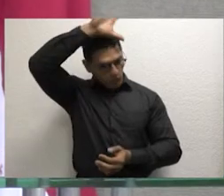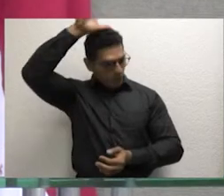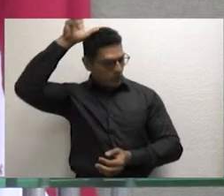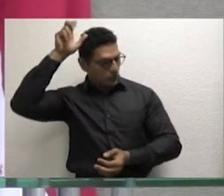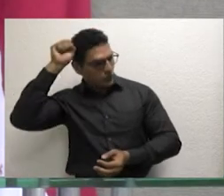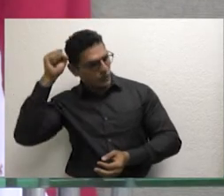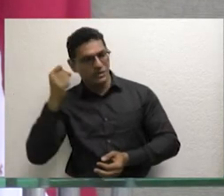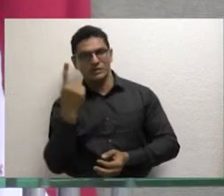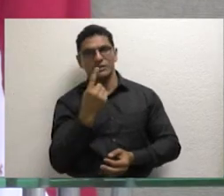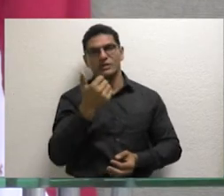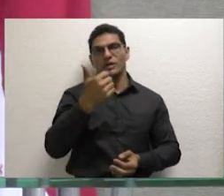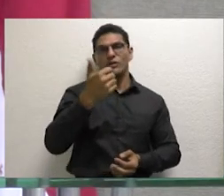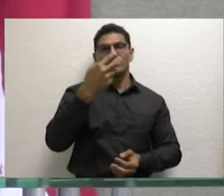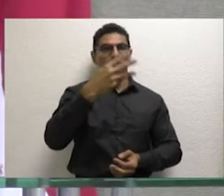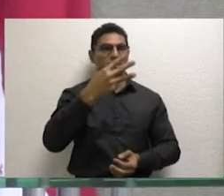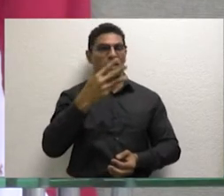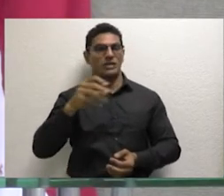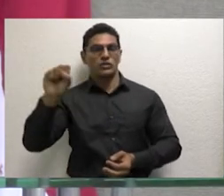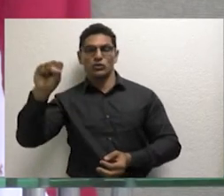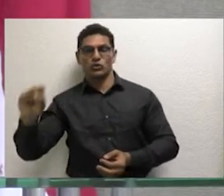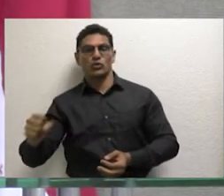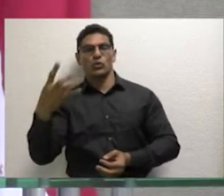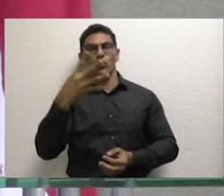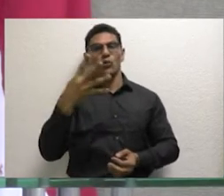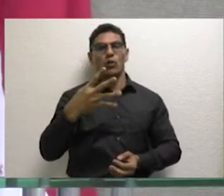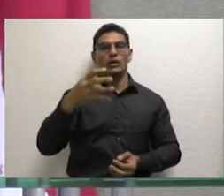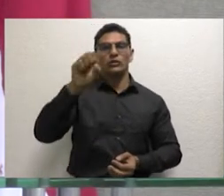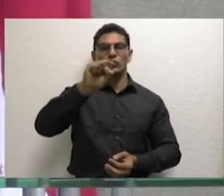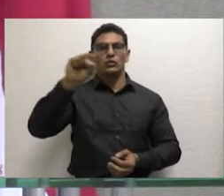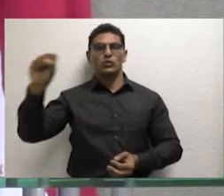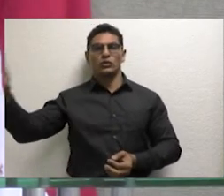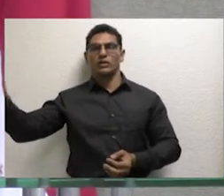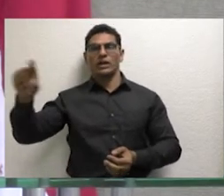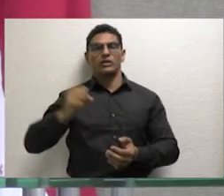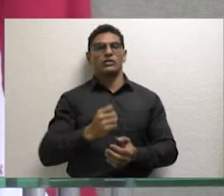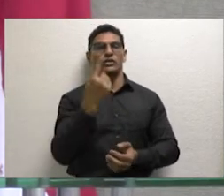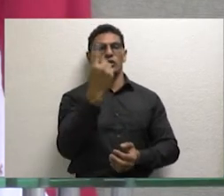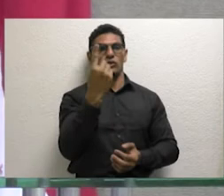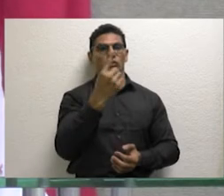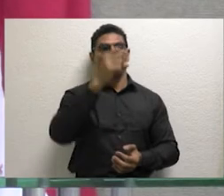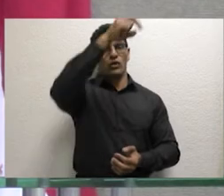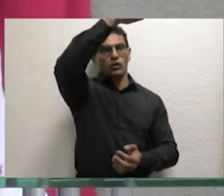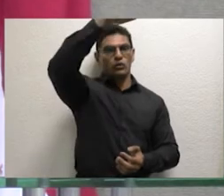deles são três estados do sul quatro do sudeste e um do norte